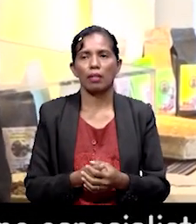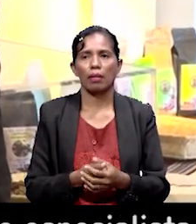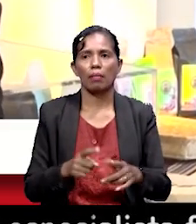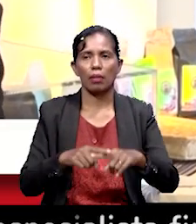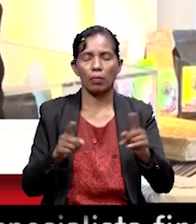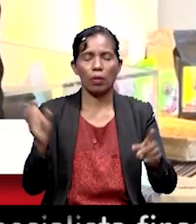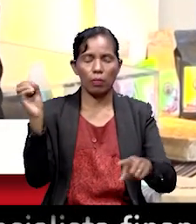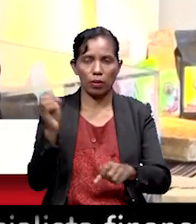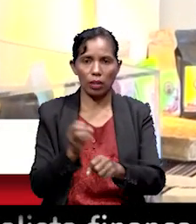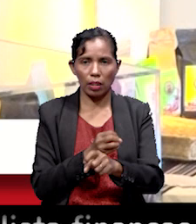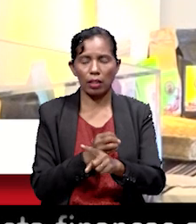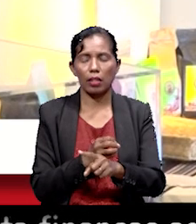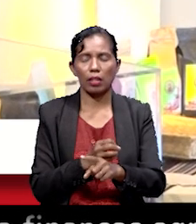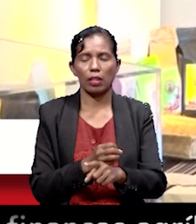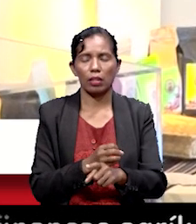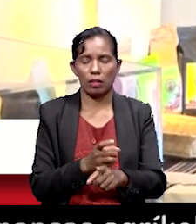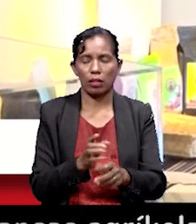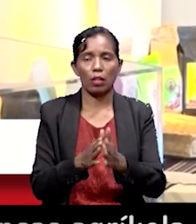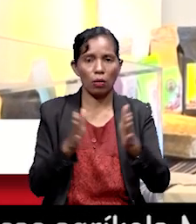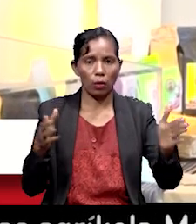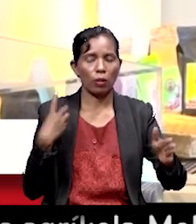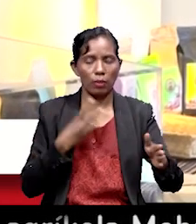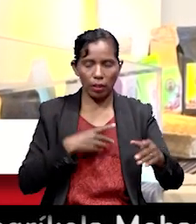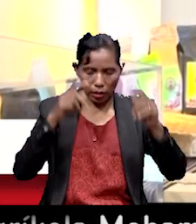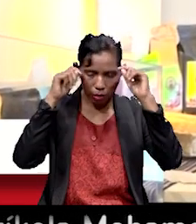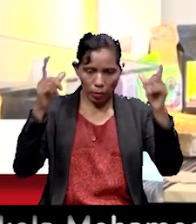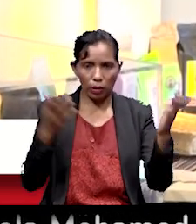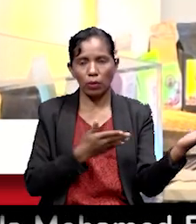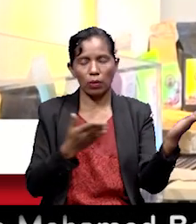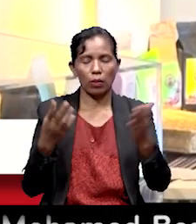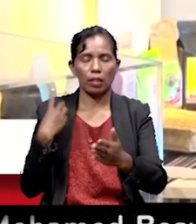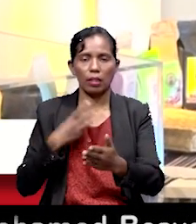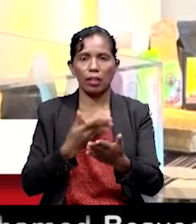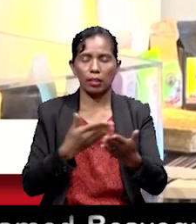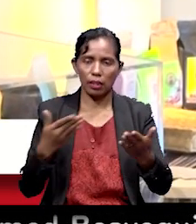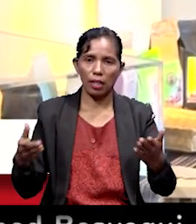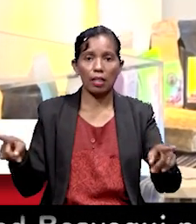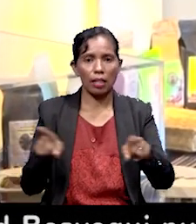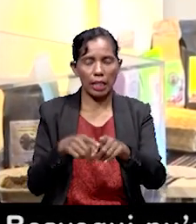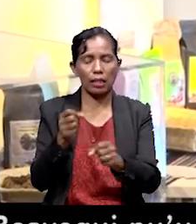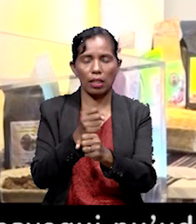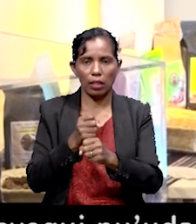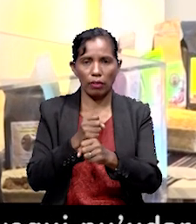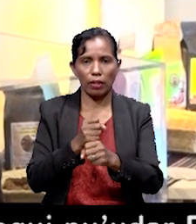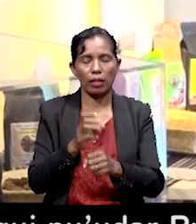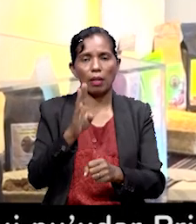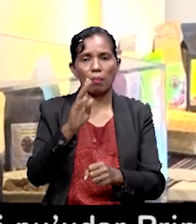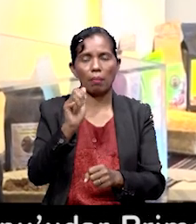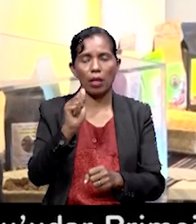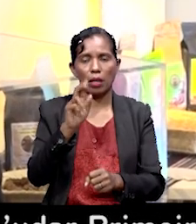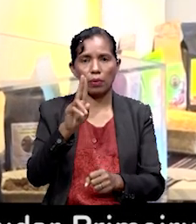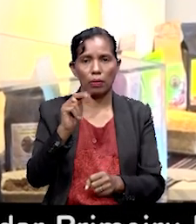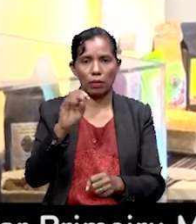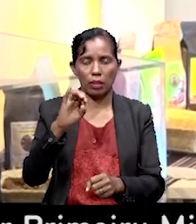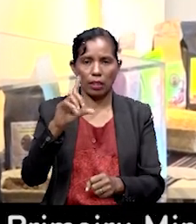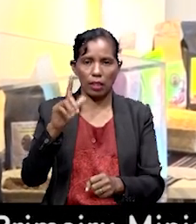ke ona baita Timor bere loro ritne produtu liliu e produtu hanesan kafe ho baunila mai i